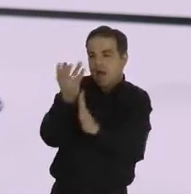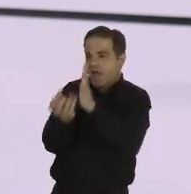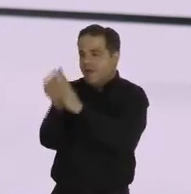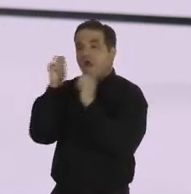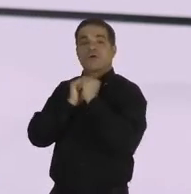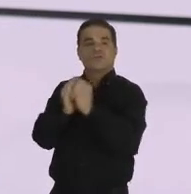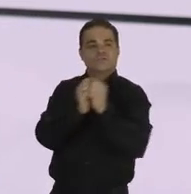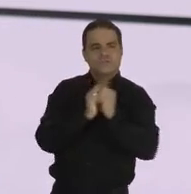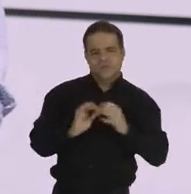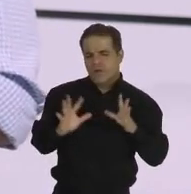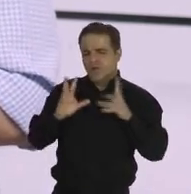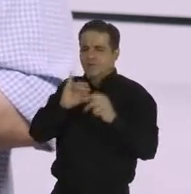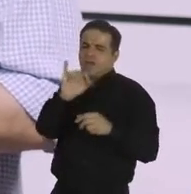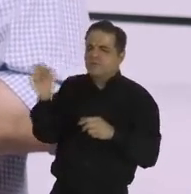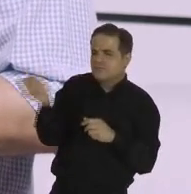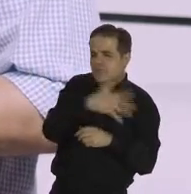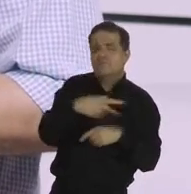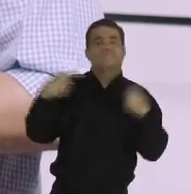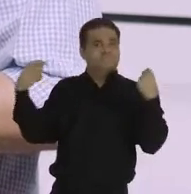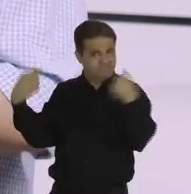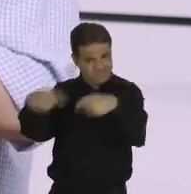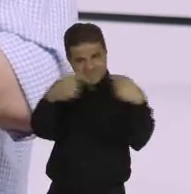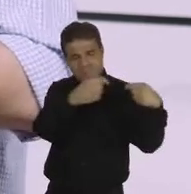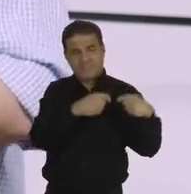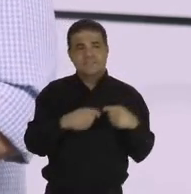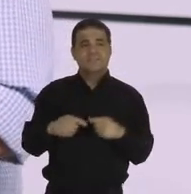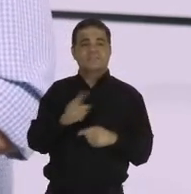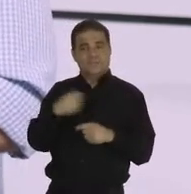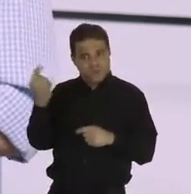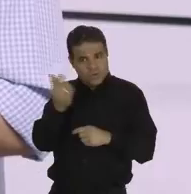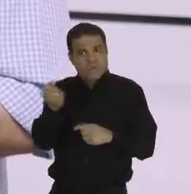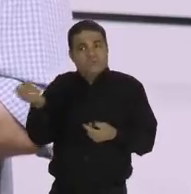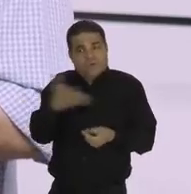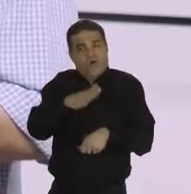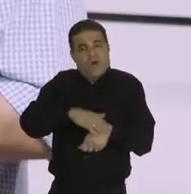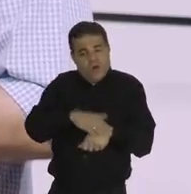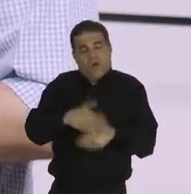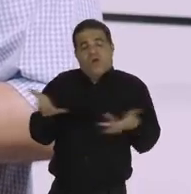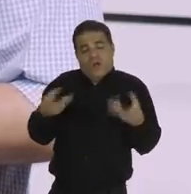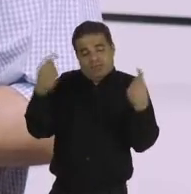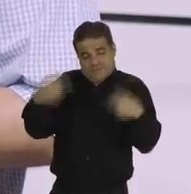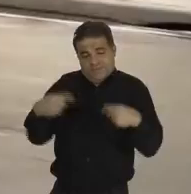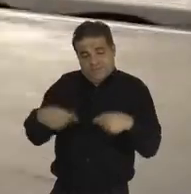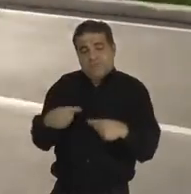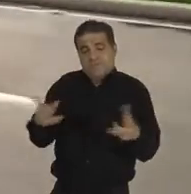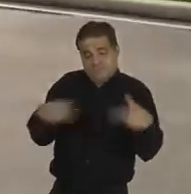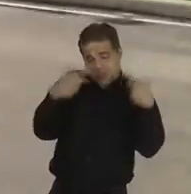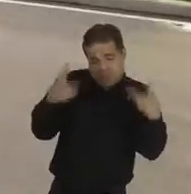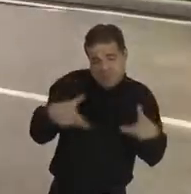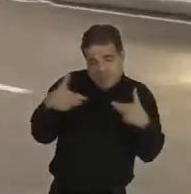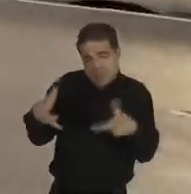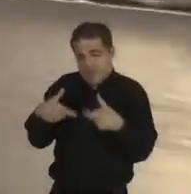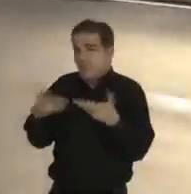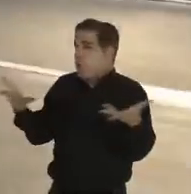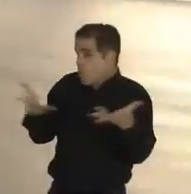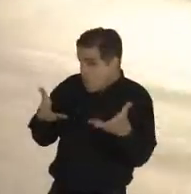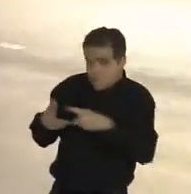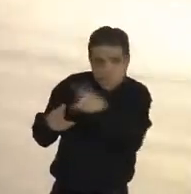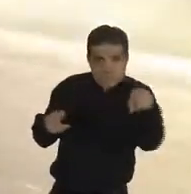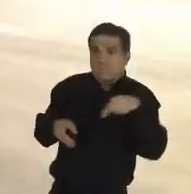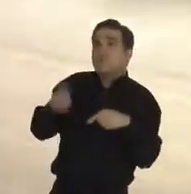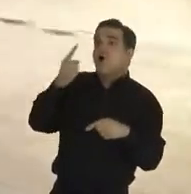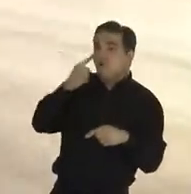juntos é todas as inovações necessárias e que os nossos Novos Tempos exigem para esse tipo de consumo e hoje vocês vão